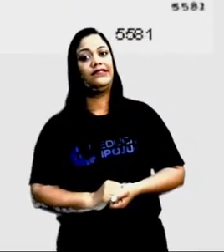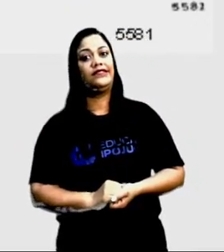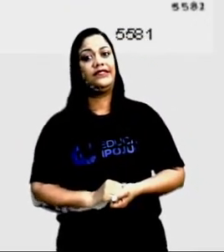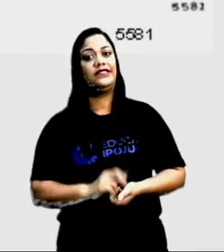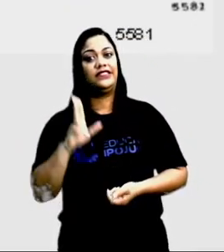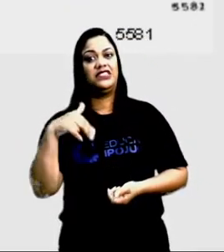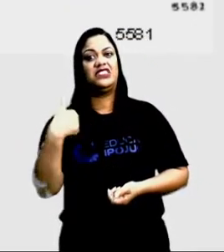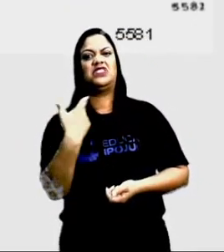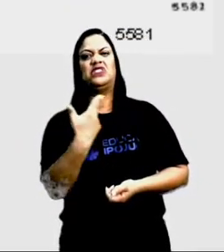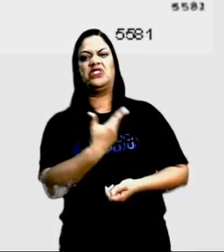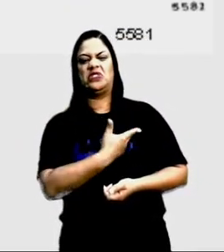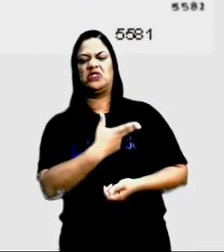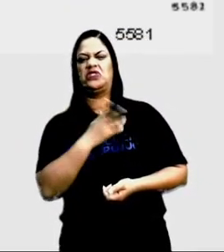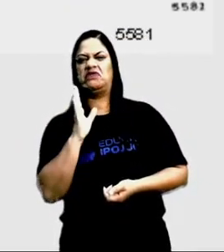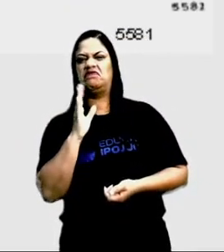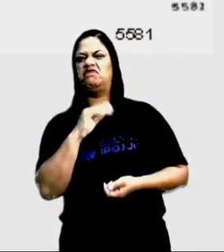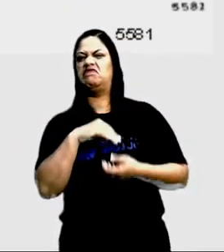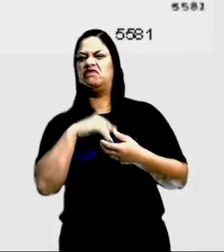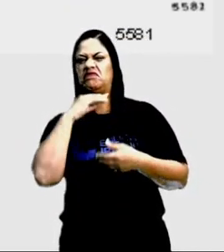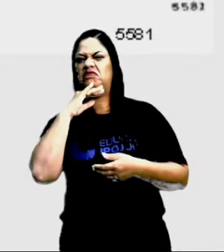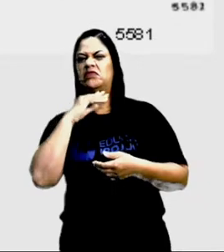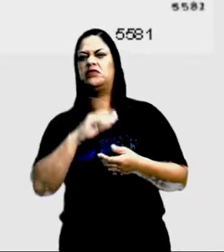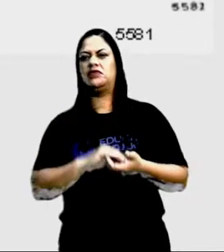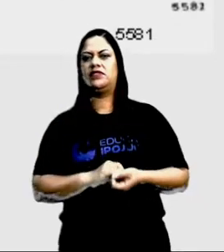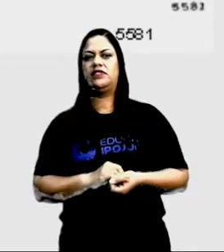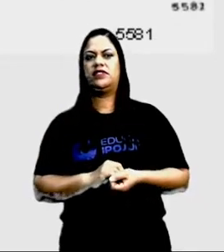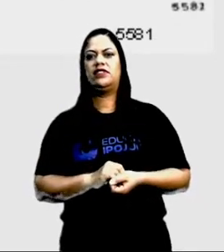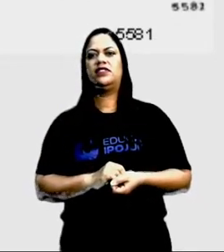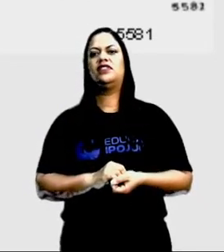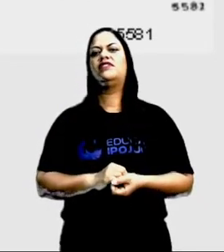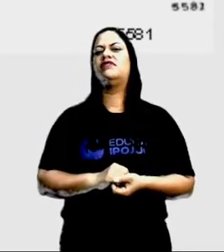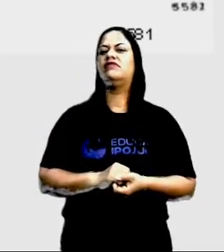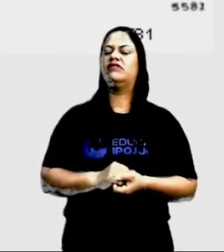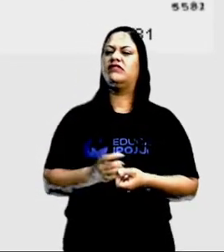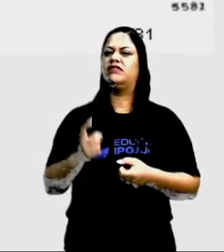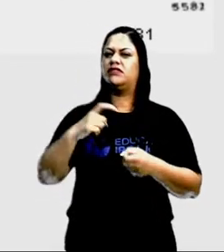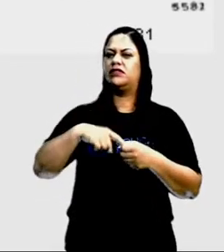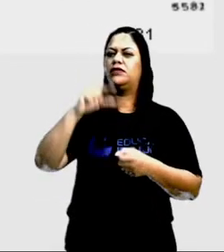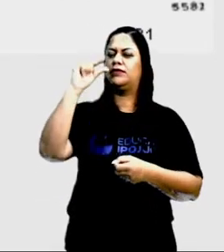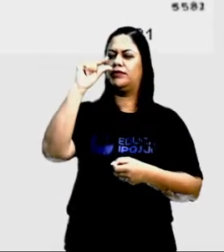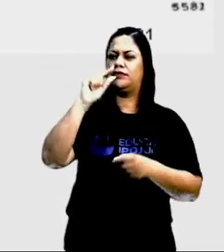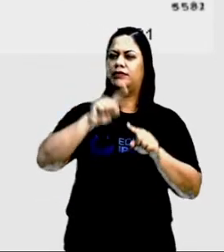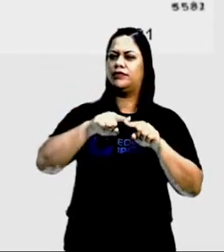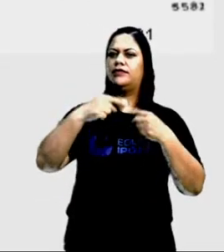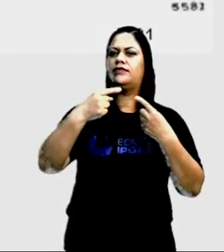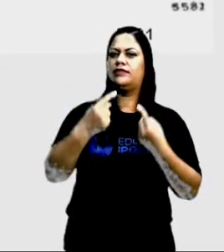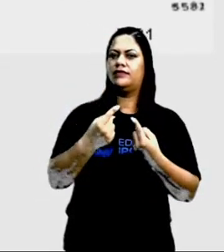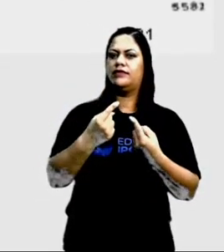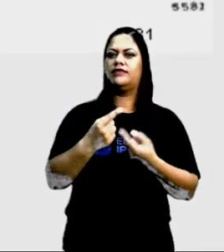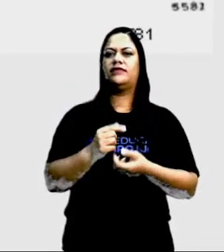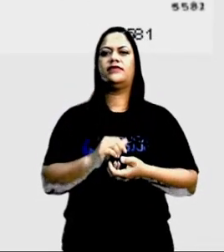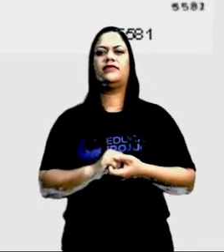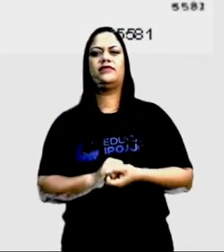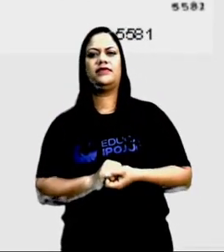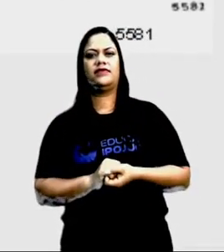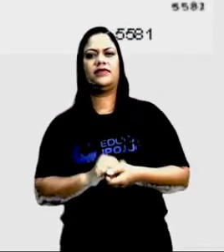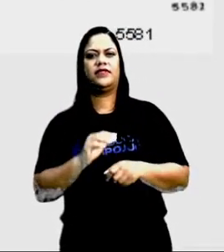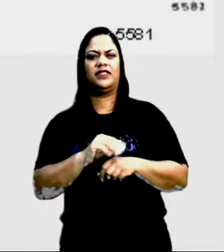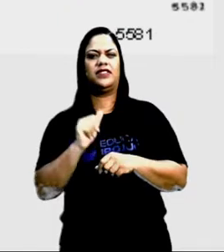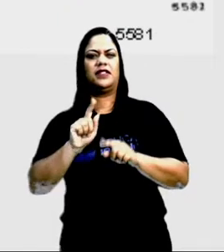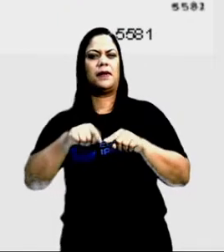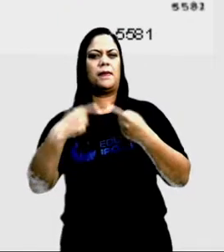Este nó está muito mal dado. Talvez se eu apertasse aqui um pouquinho mais e puxasse mais